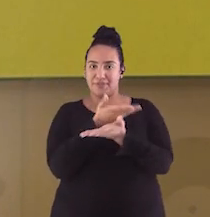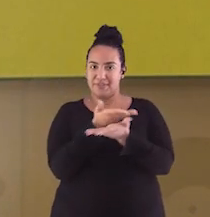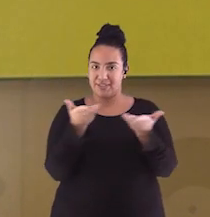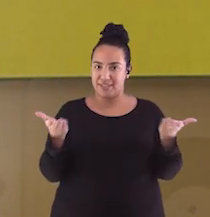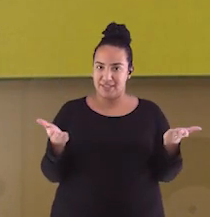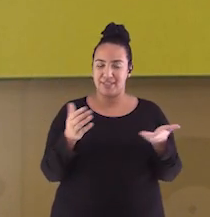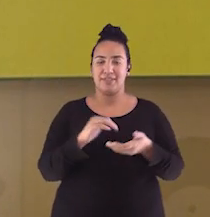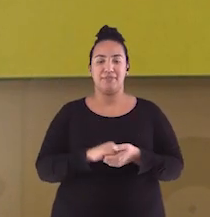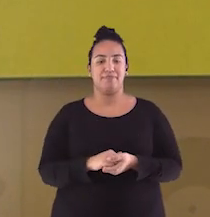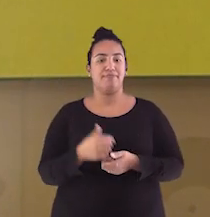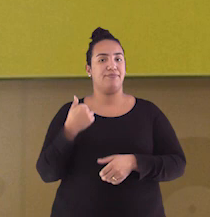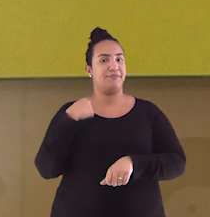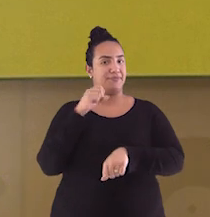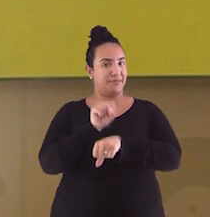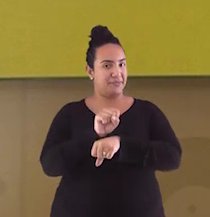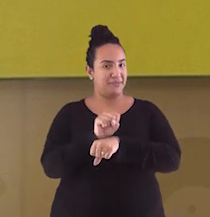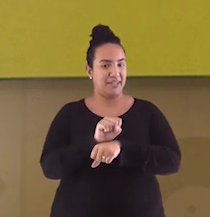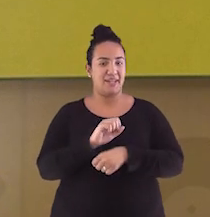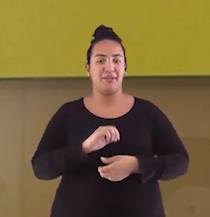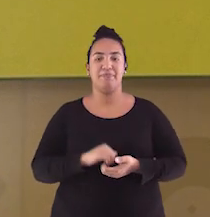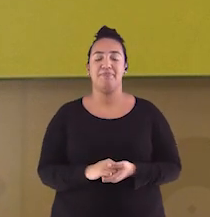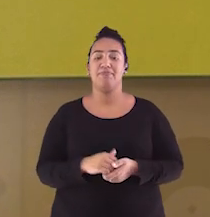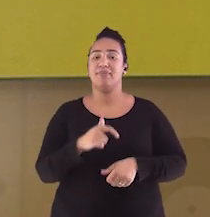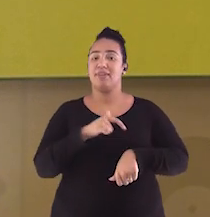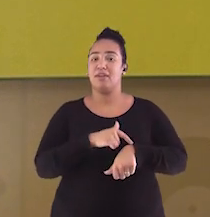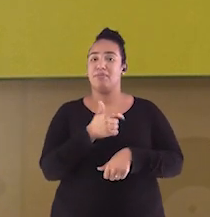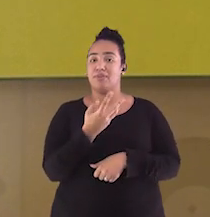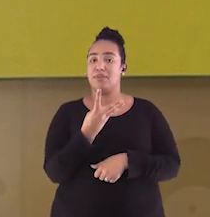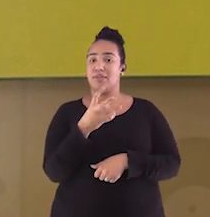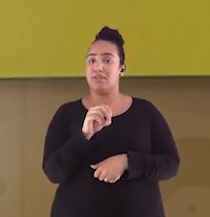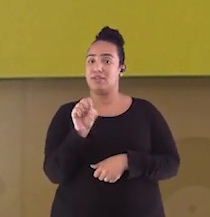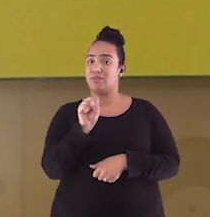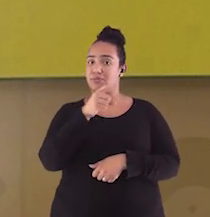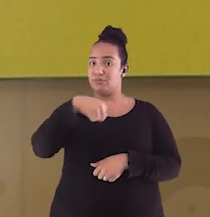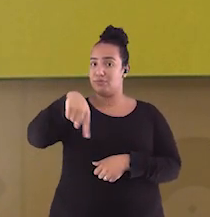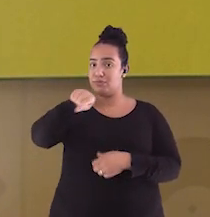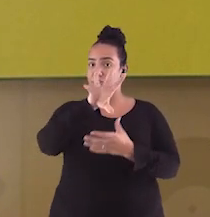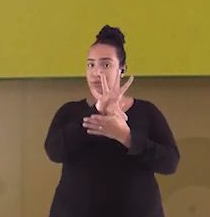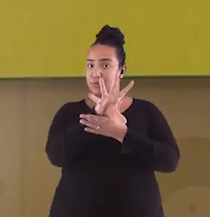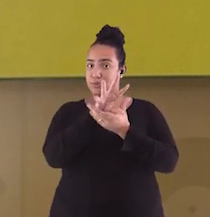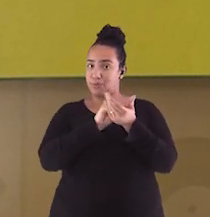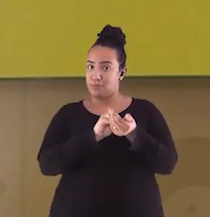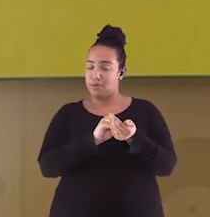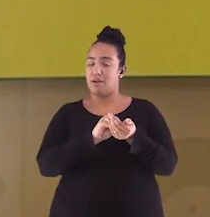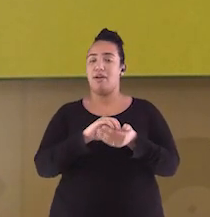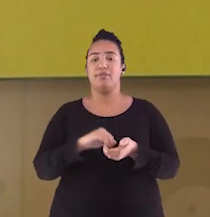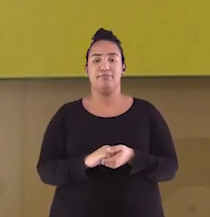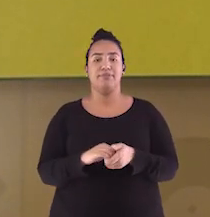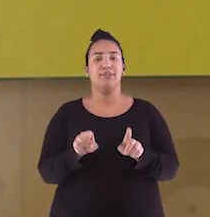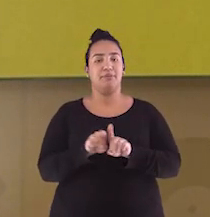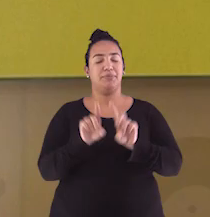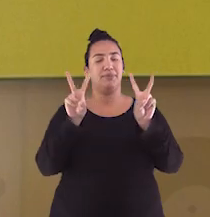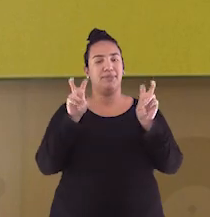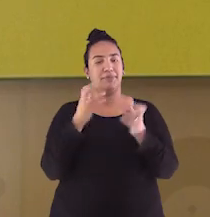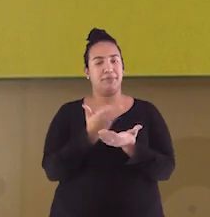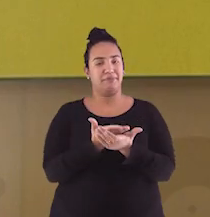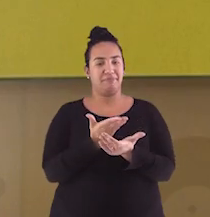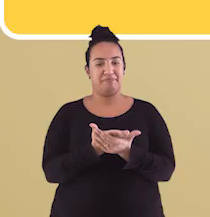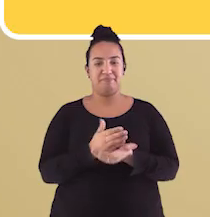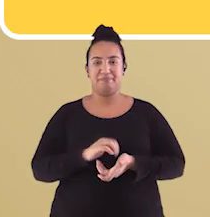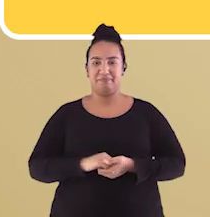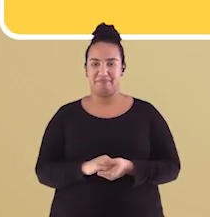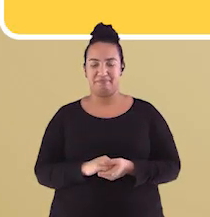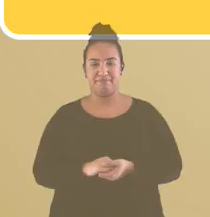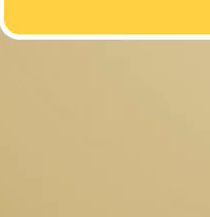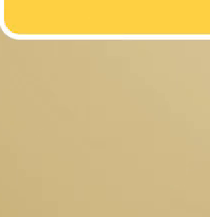filme. Vamos aguardar seu comentário. Vou dar 30 segundos para você anotar a indicação do filme e a temática para os seus estudos.